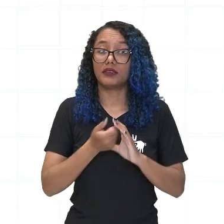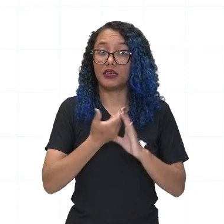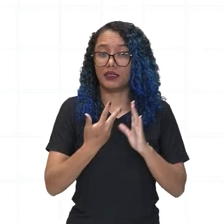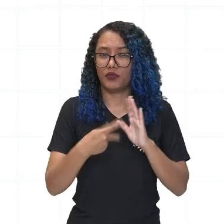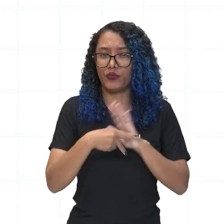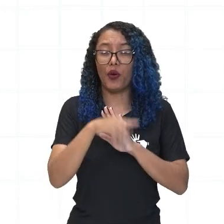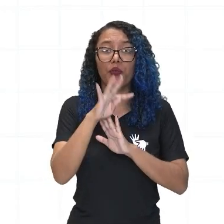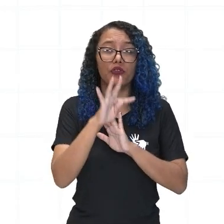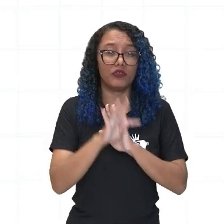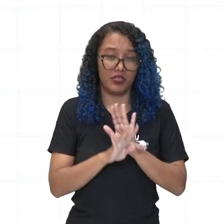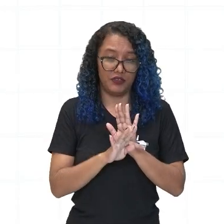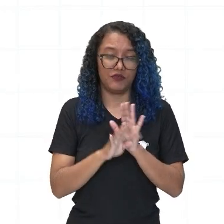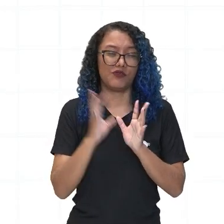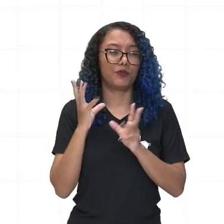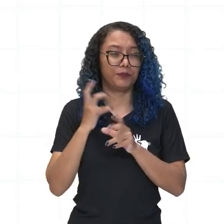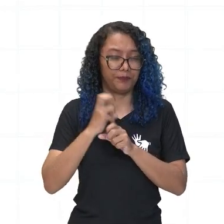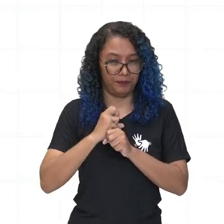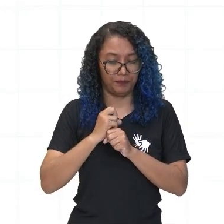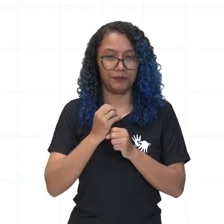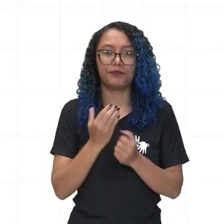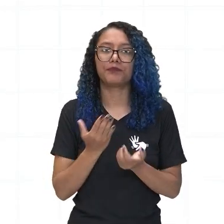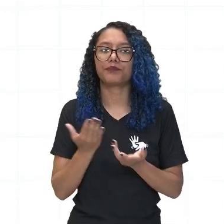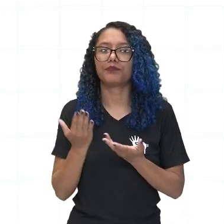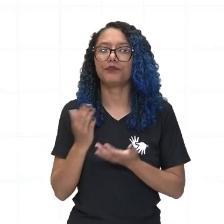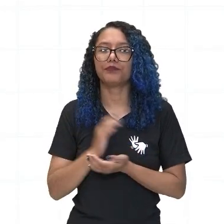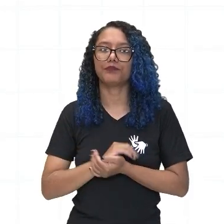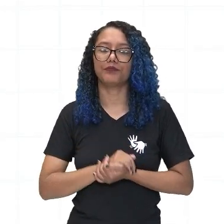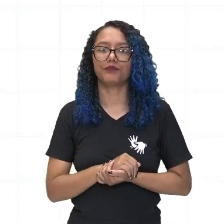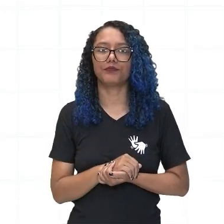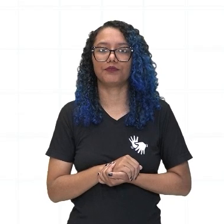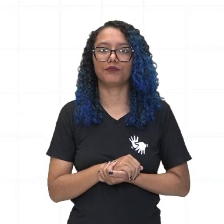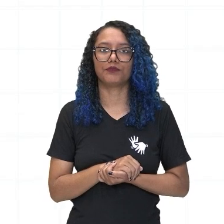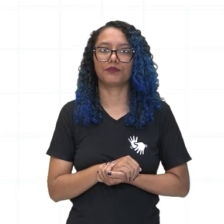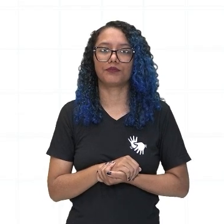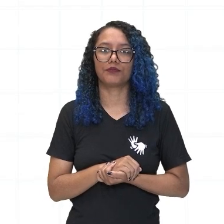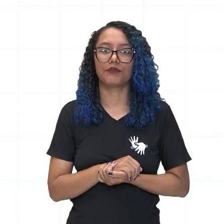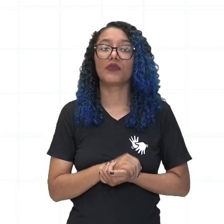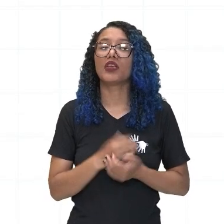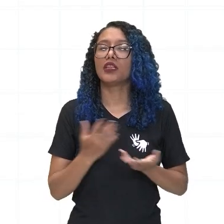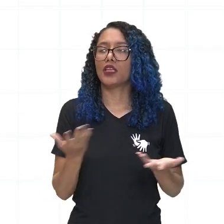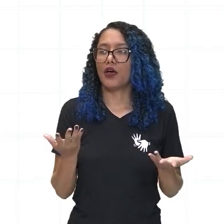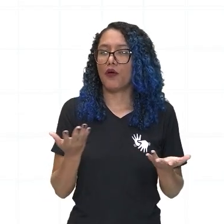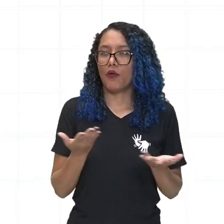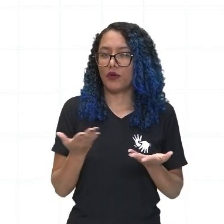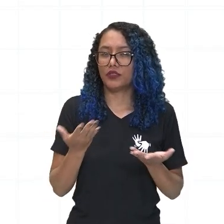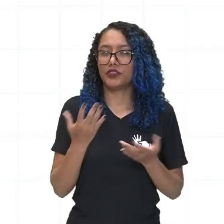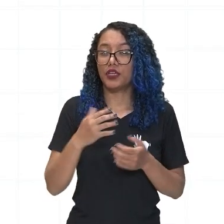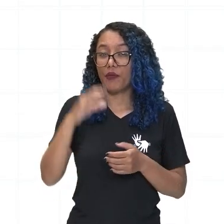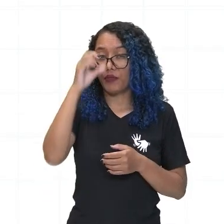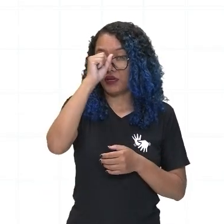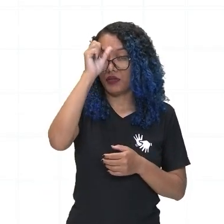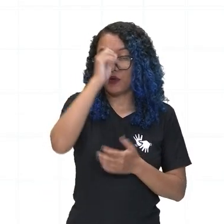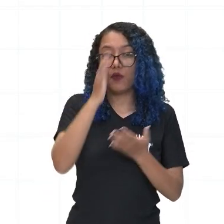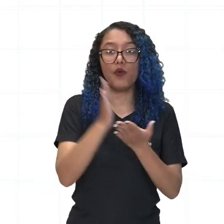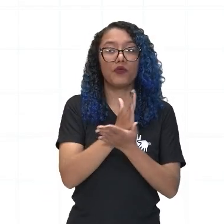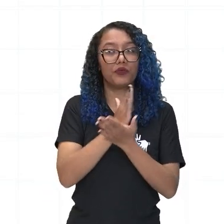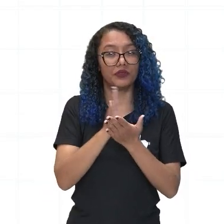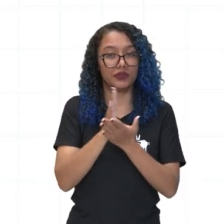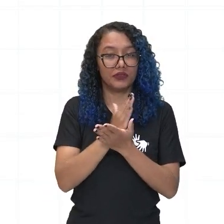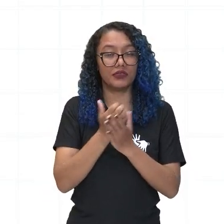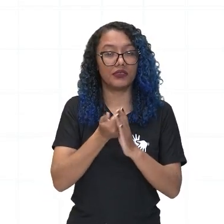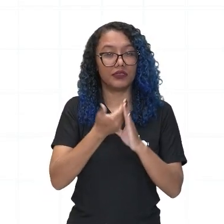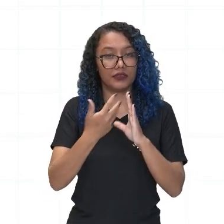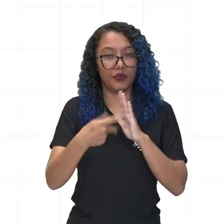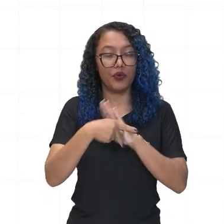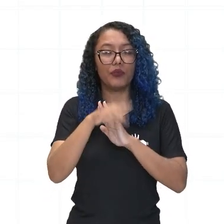texto. Olha só. Então temos aí, sabemos e aprendemos hoje algumas características desse texto.